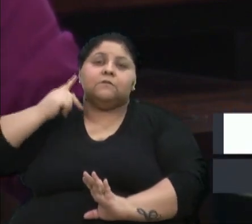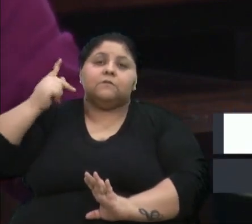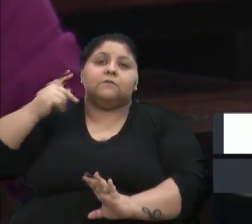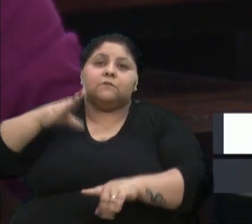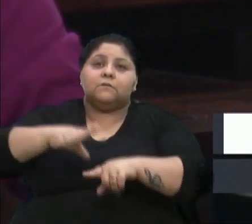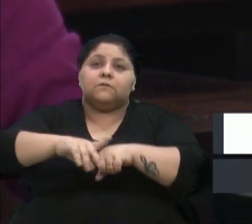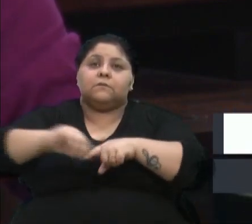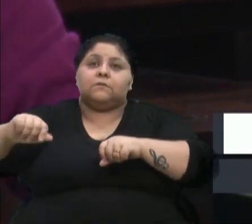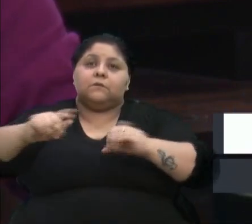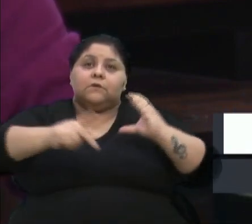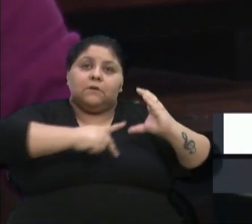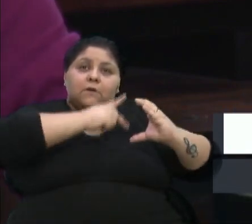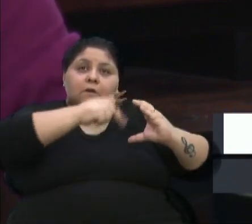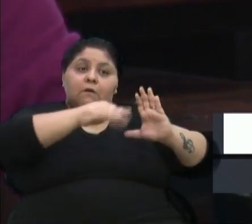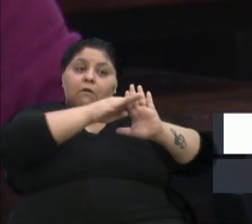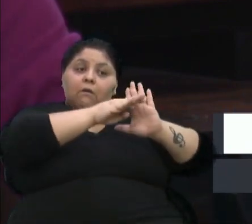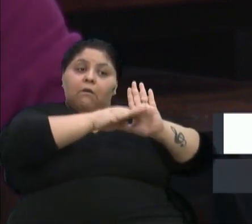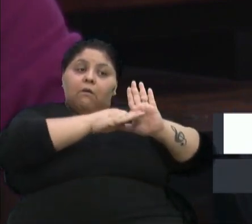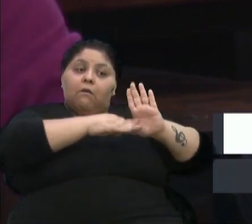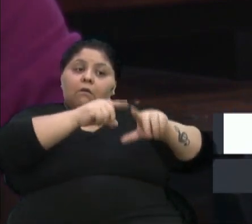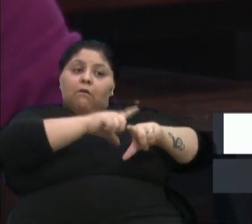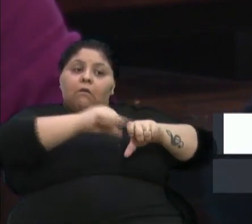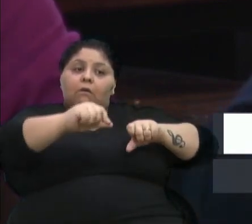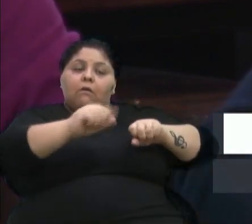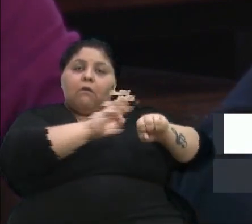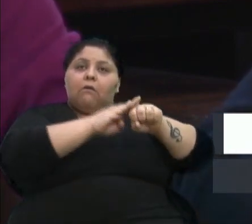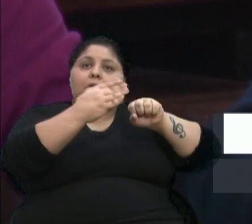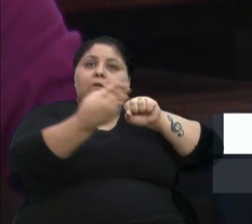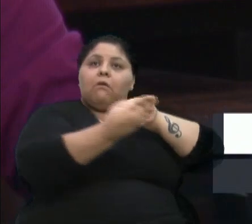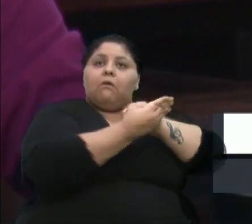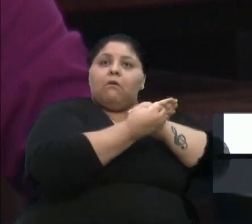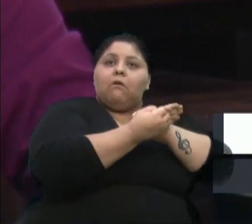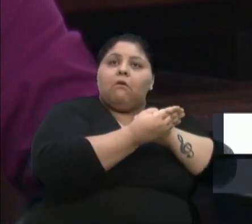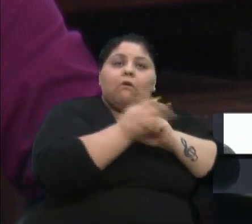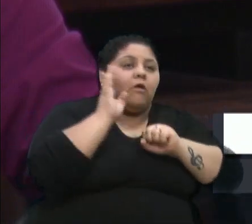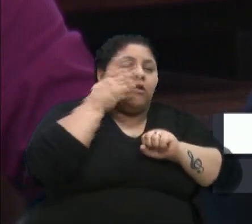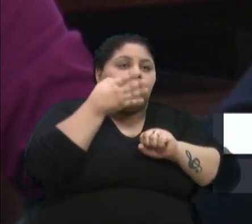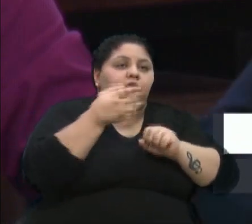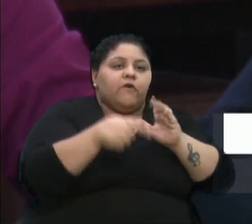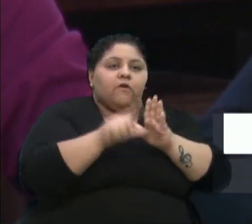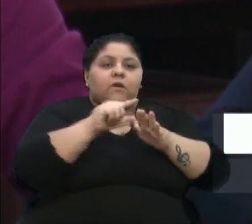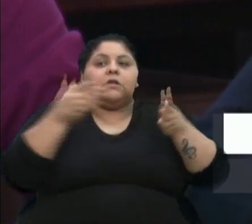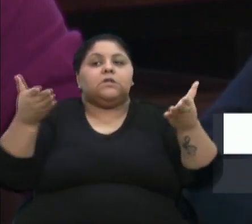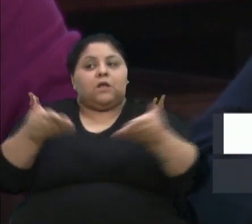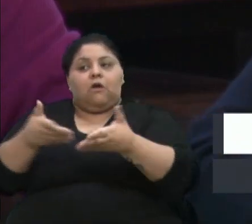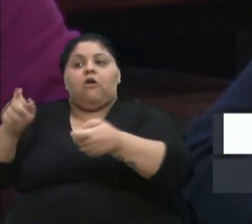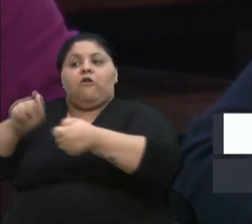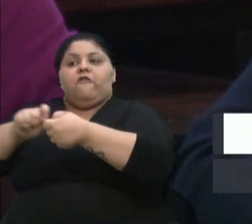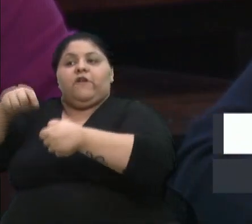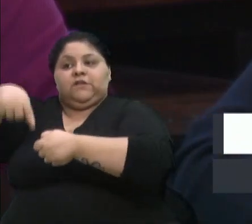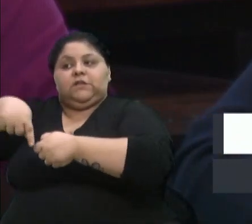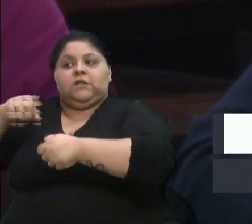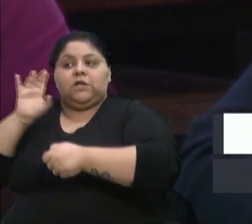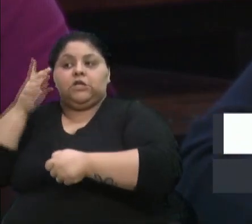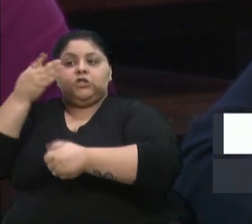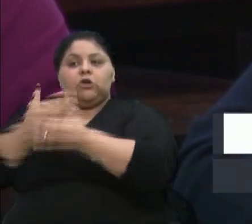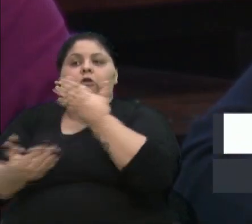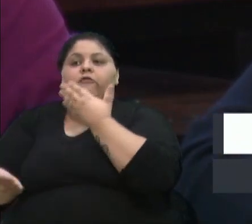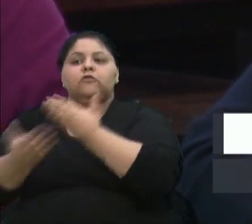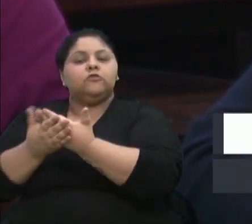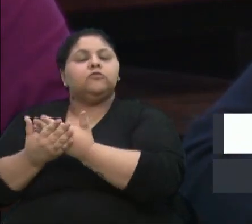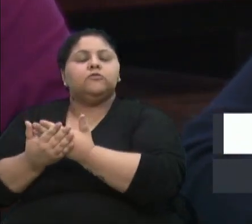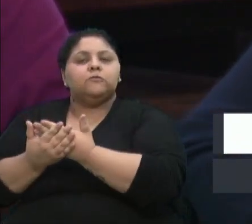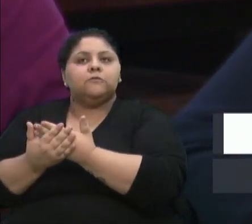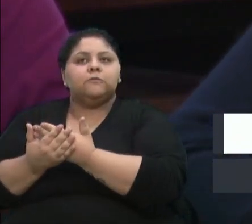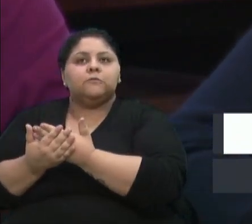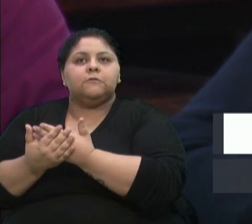fizeram a Câmara, vai aos bairros, não resolveram. Agora nós estamos vindo aqui resolvendo. Aí passa os vereadores que foram incompetentes, que foram nos